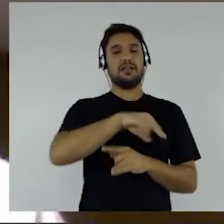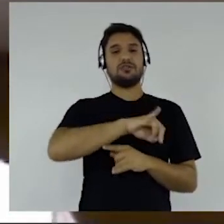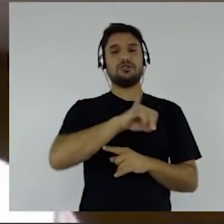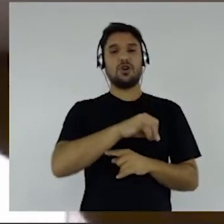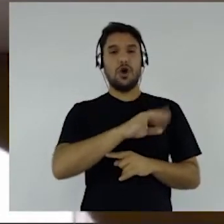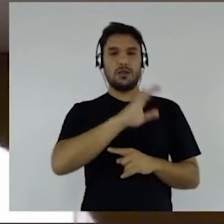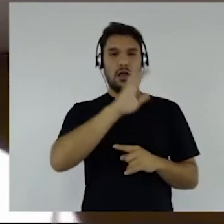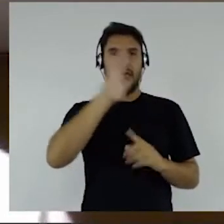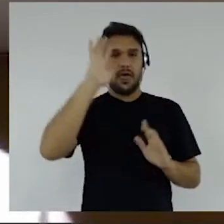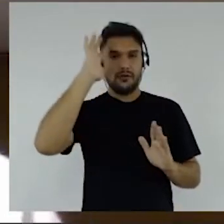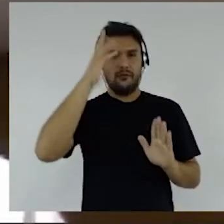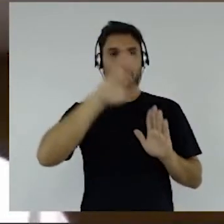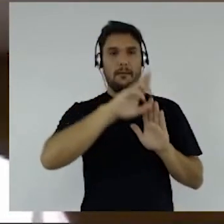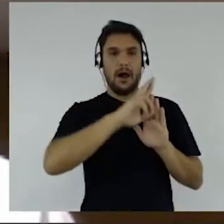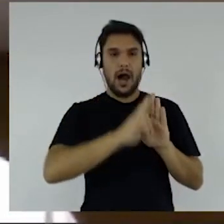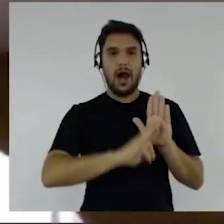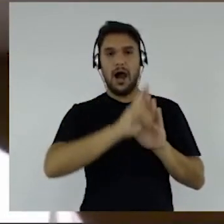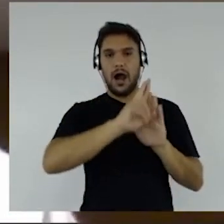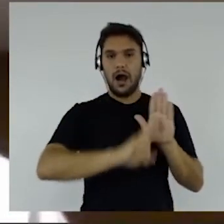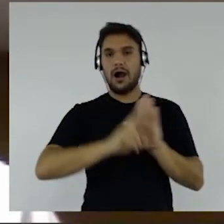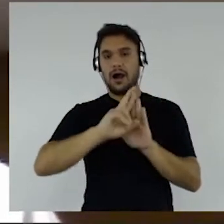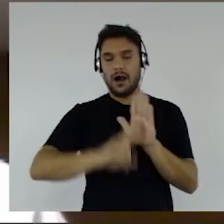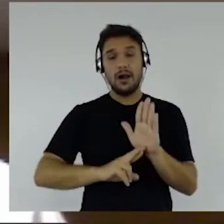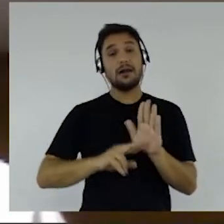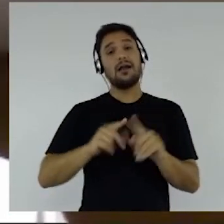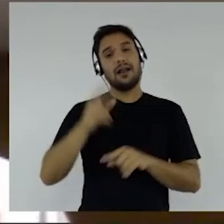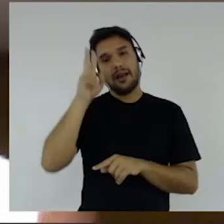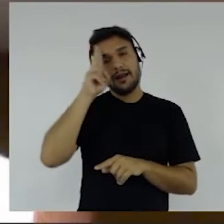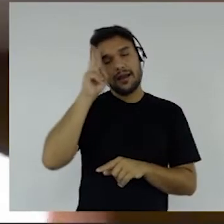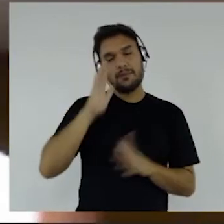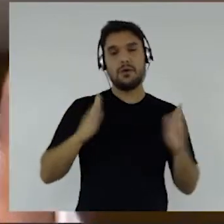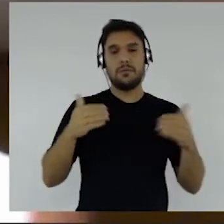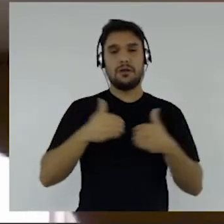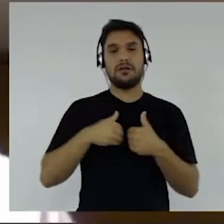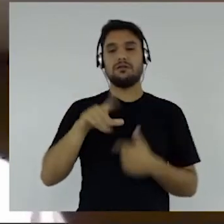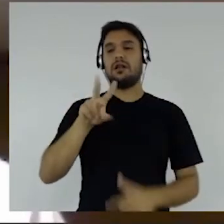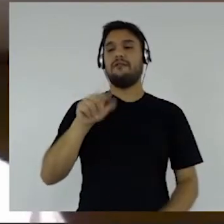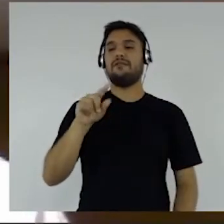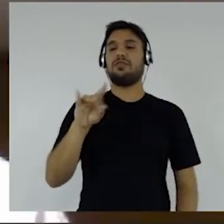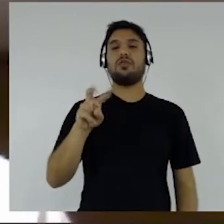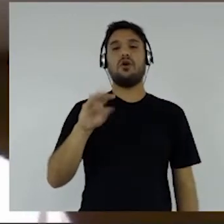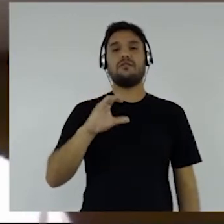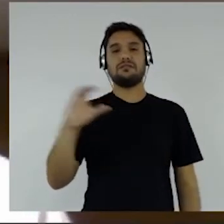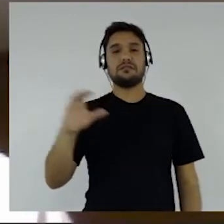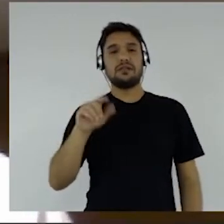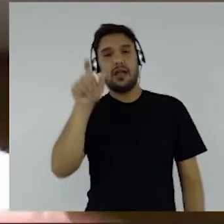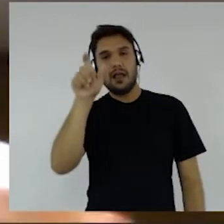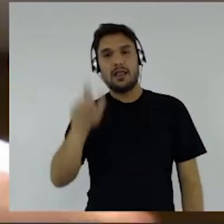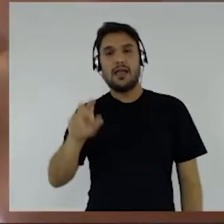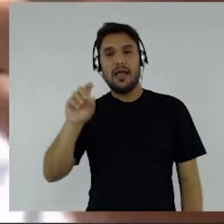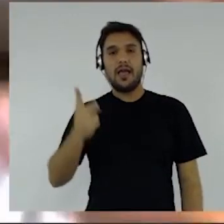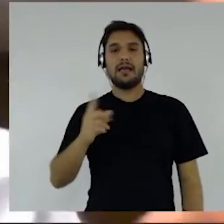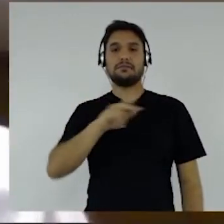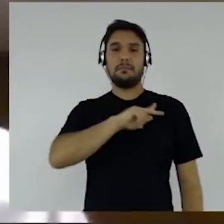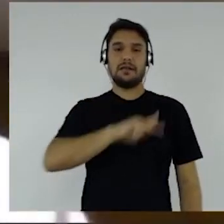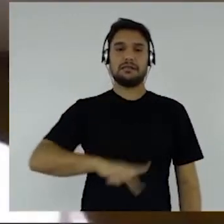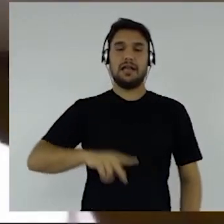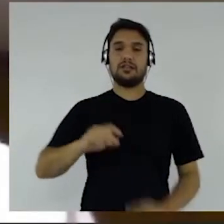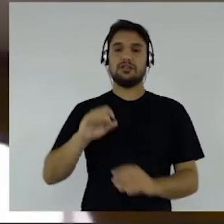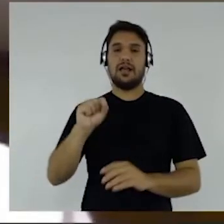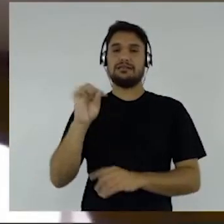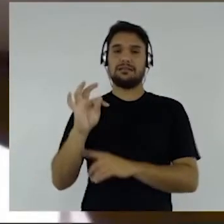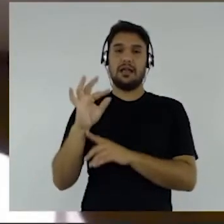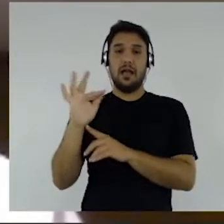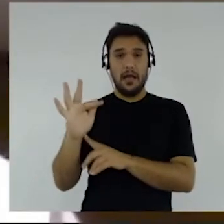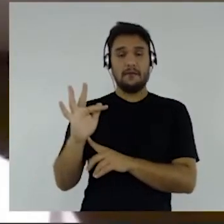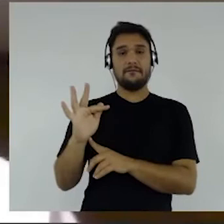A gente vai lembrar que, à época, o ministro Ricardo Lewandowski, que era o presidente do Supremo, e era uma bandeira do Supremo